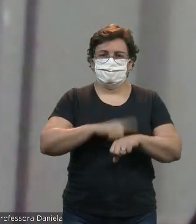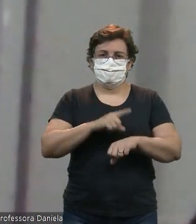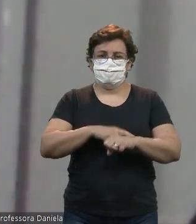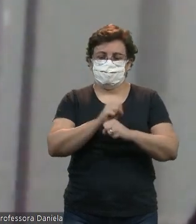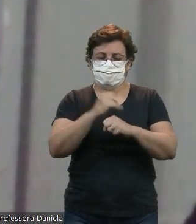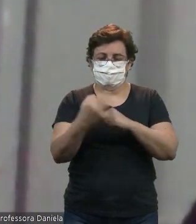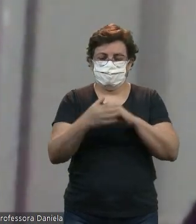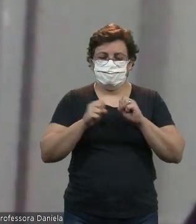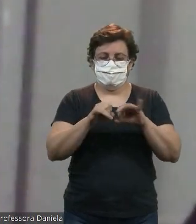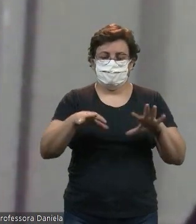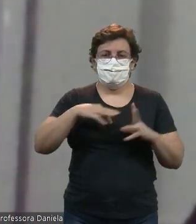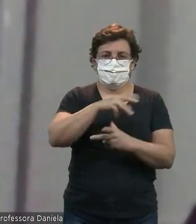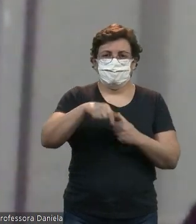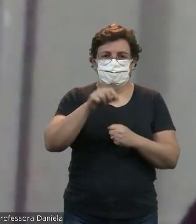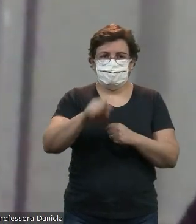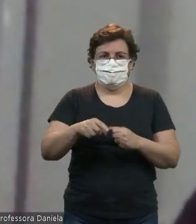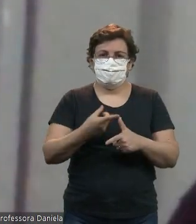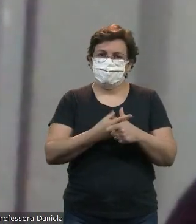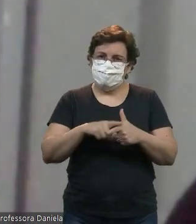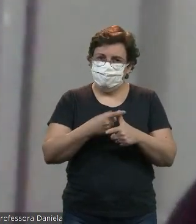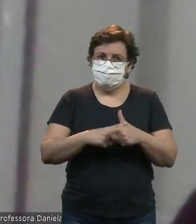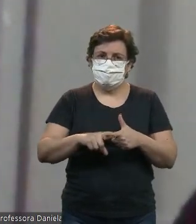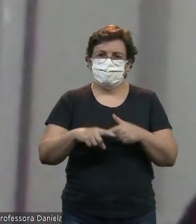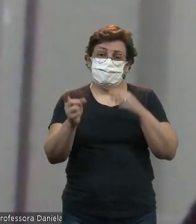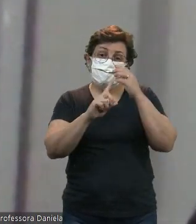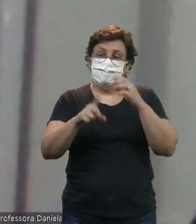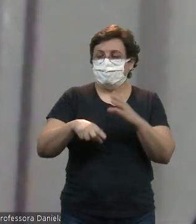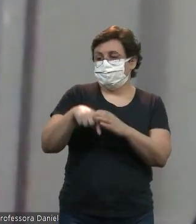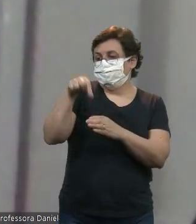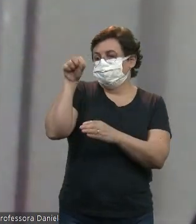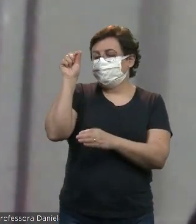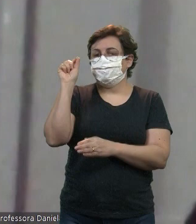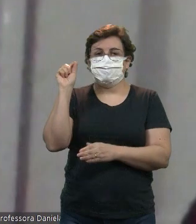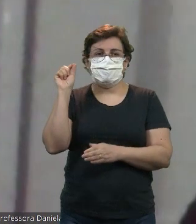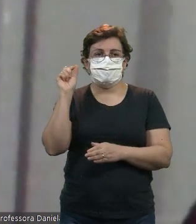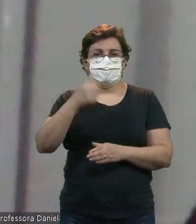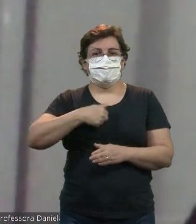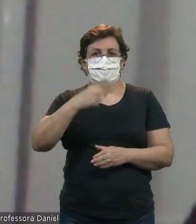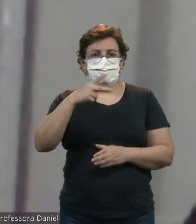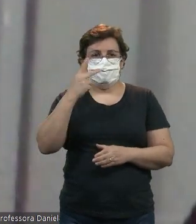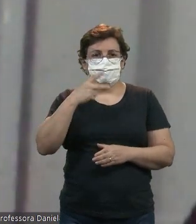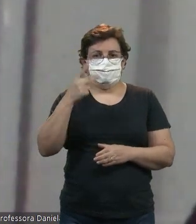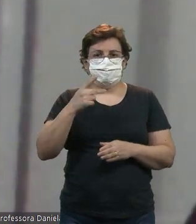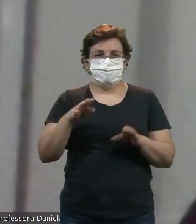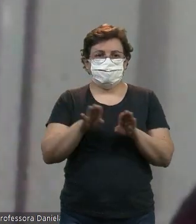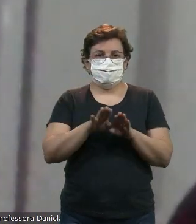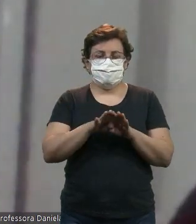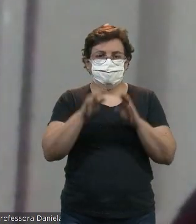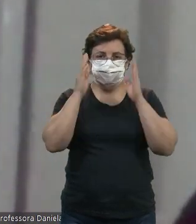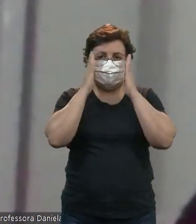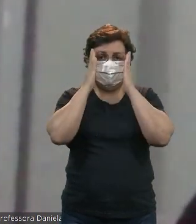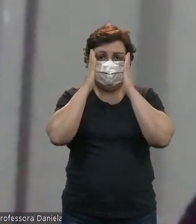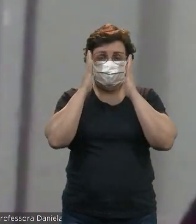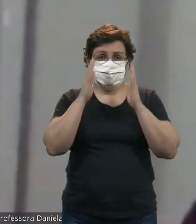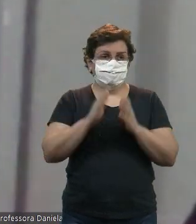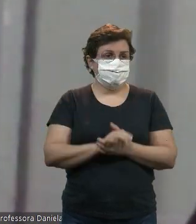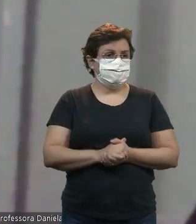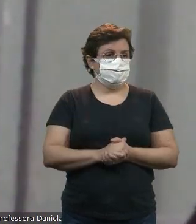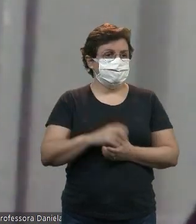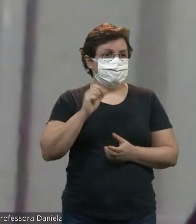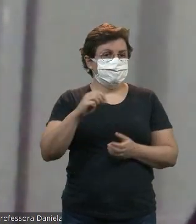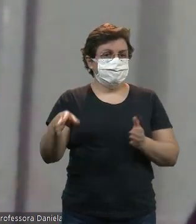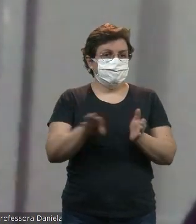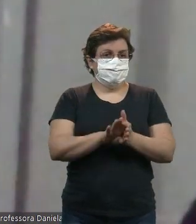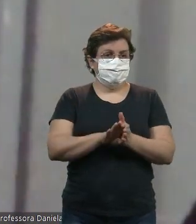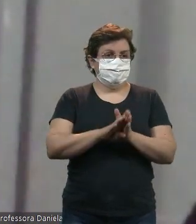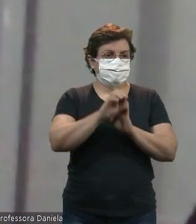dessa crise, não era uma questão eleitoral, e aí eu estou falando até, citando até a questão do que veio